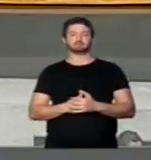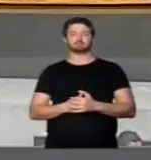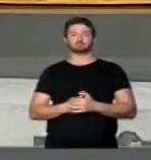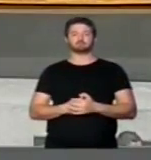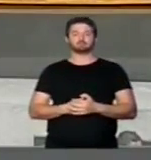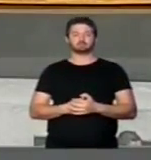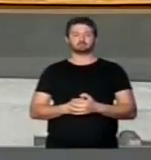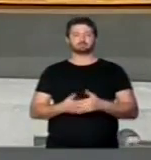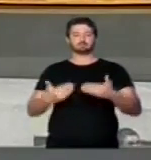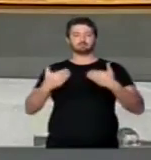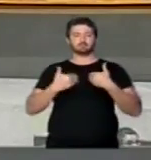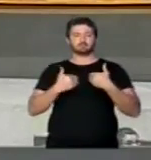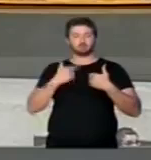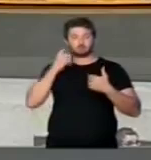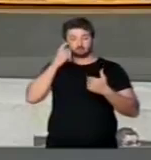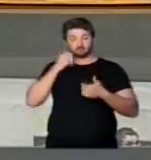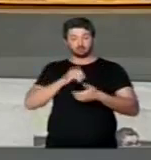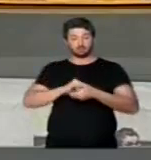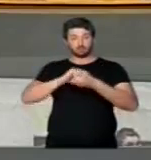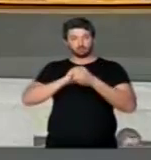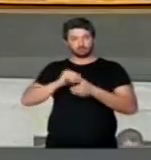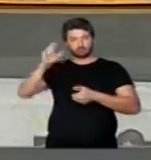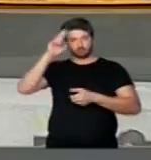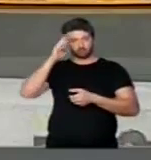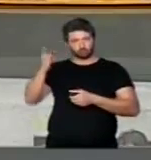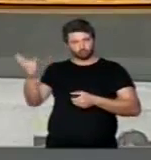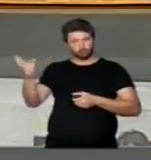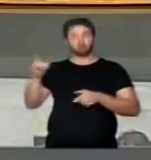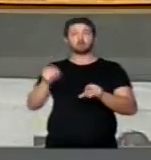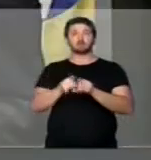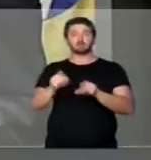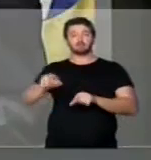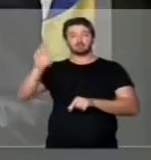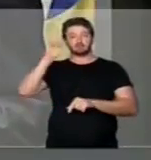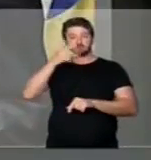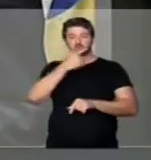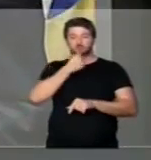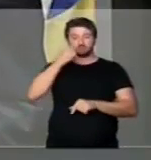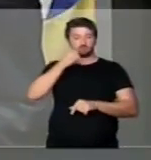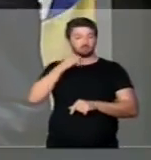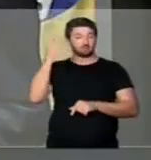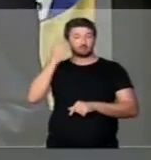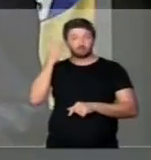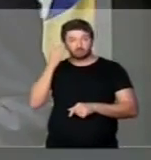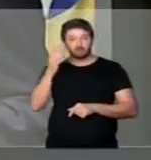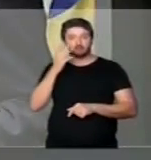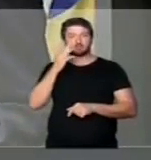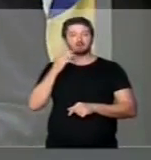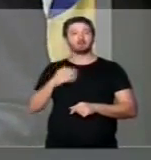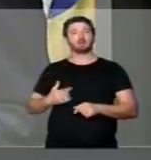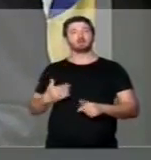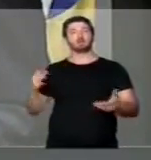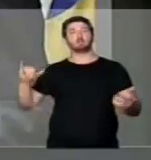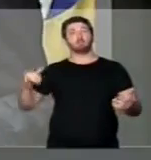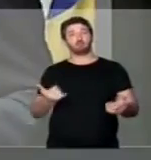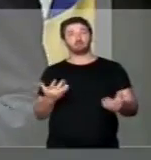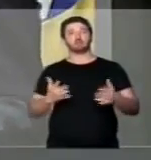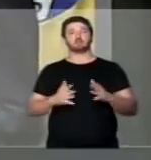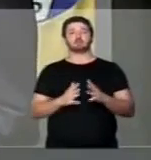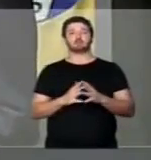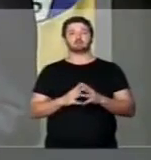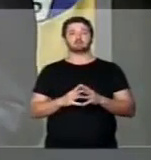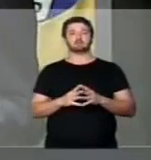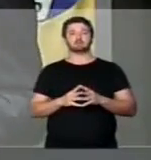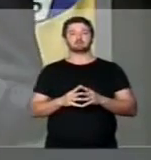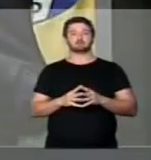E queria, ao saudá-lo, saudar também as senhoras e senhores deputados e aproveitar essa